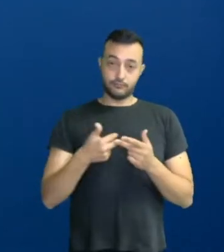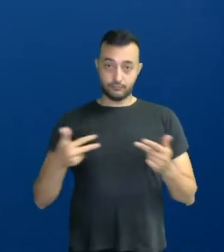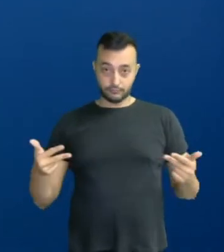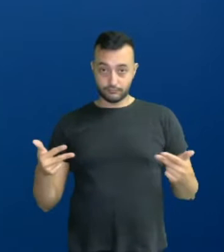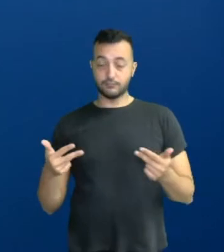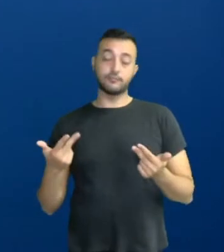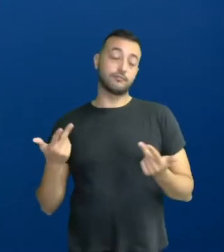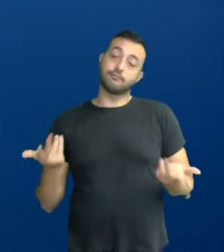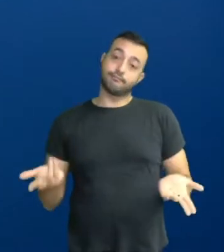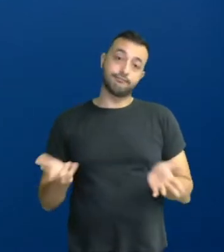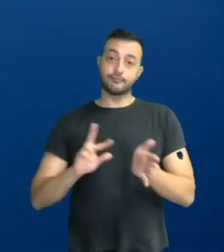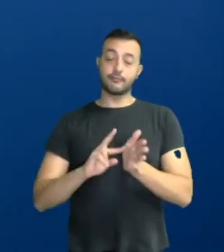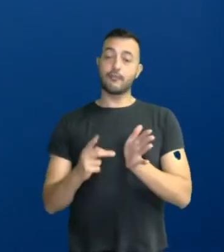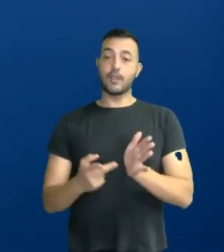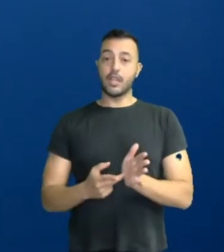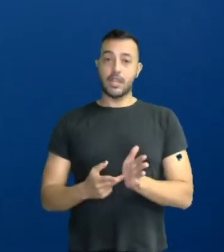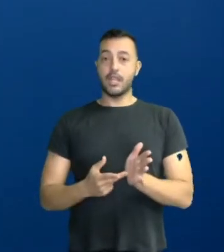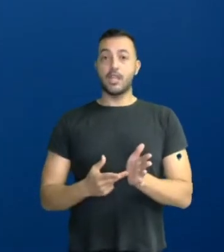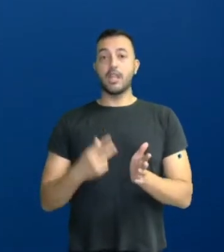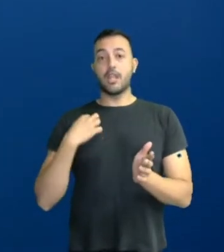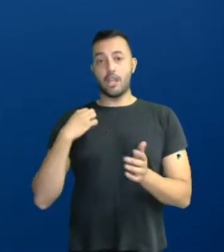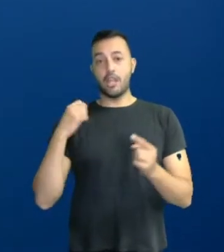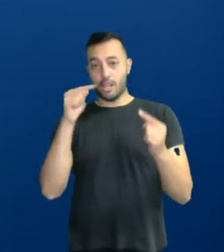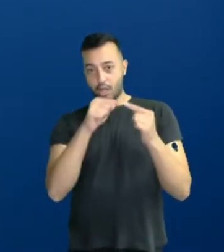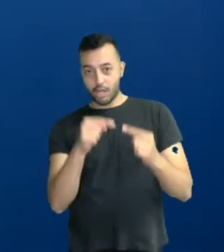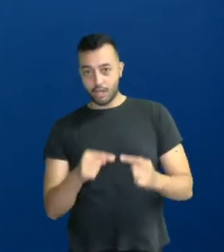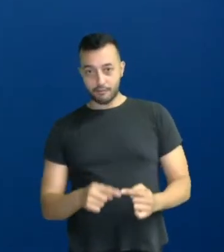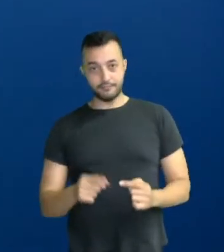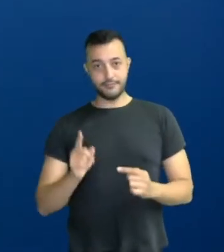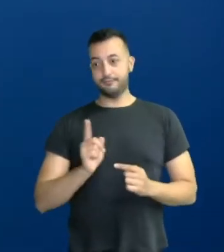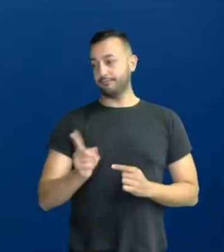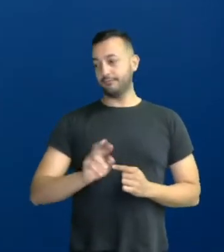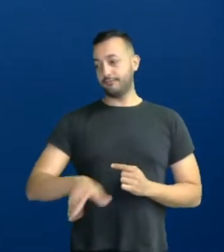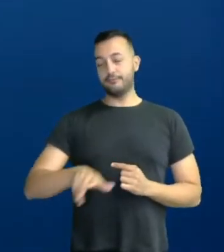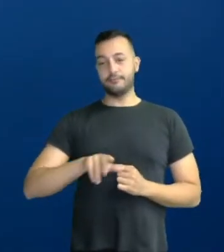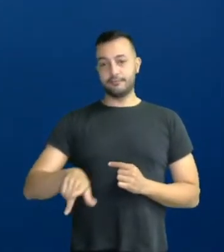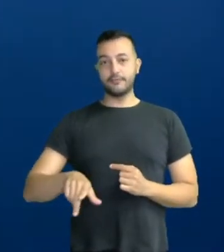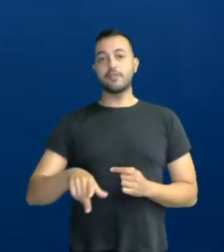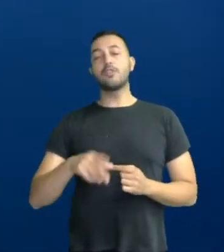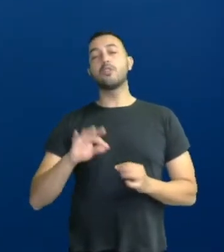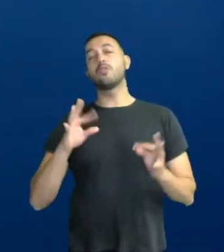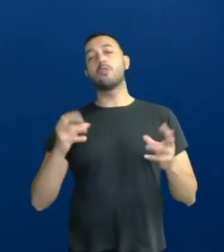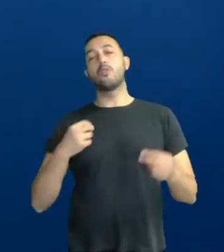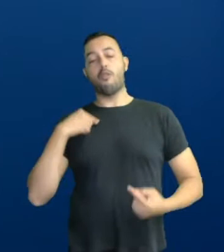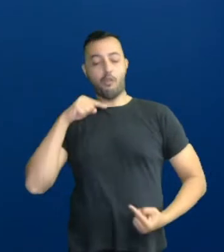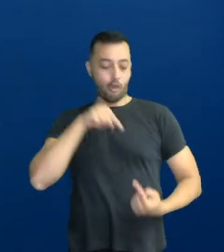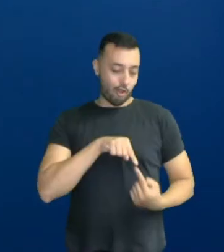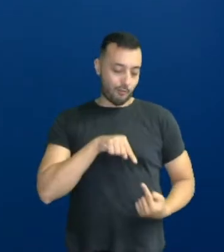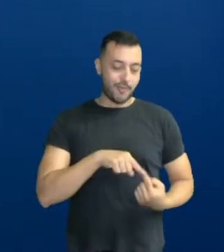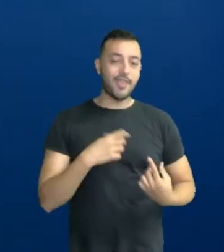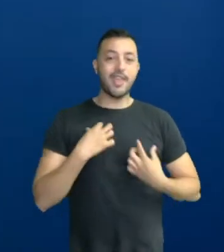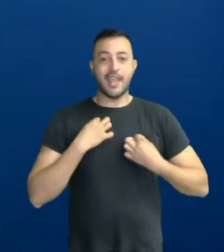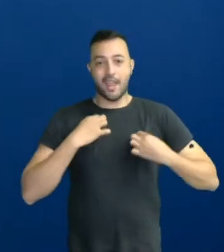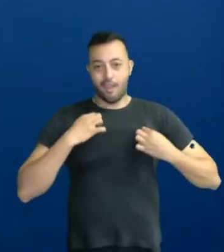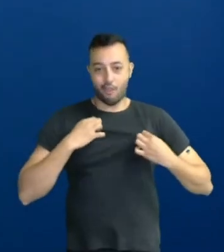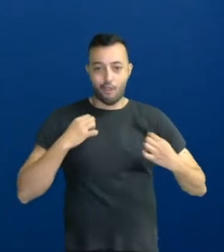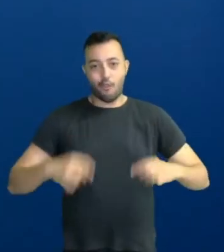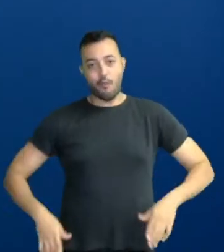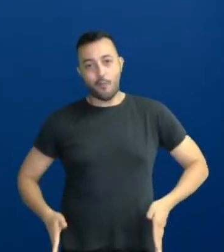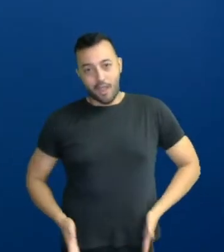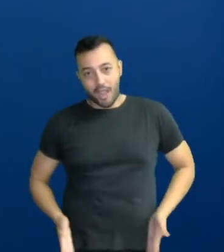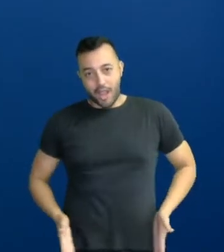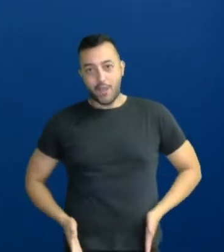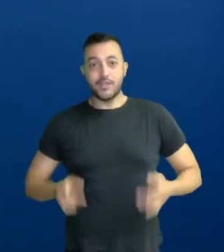questão, não quer dizer que tem que ser combinando, tá? Porque quando a gente vai sair para algum lugar, a gente vai todo combinado. Ah, essa calça combina com essa blusa,